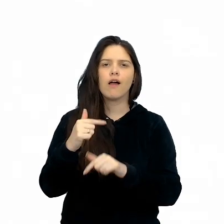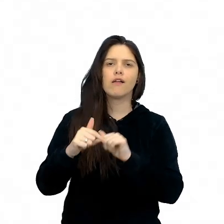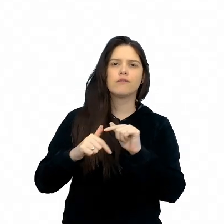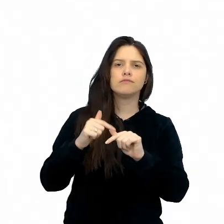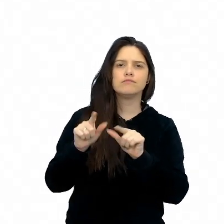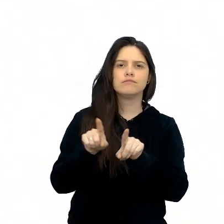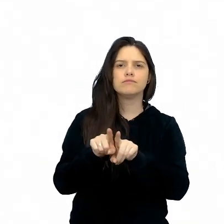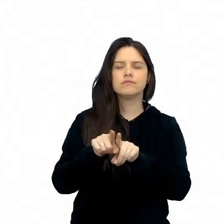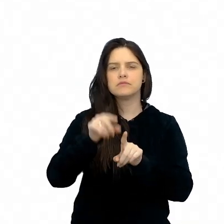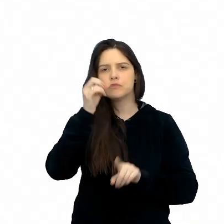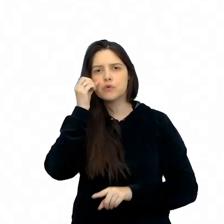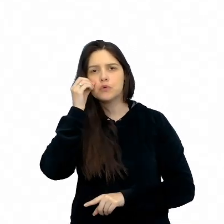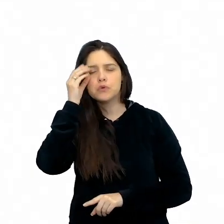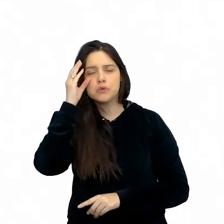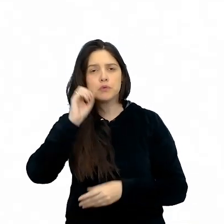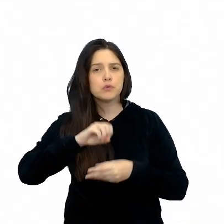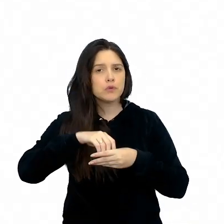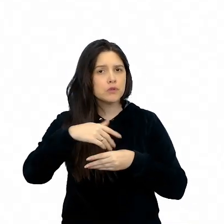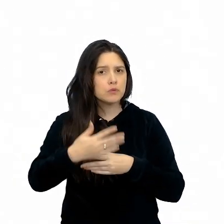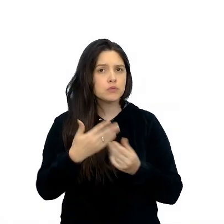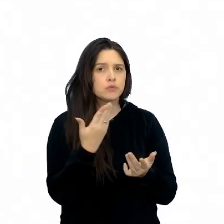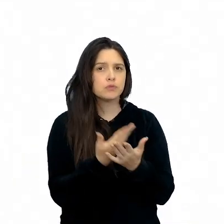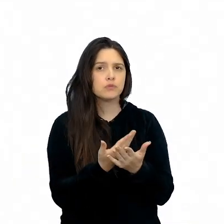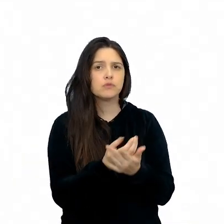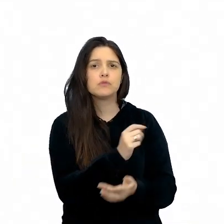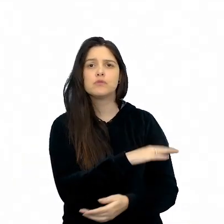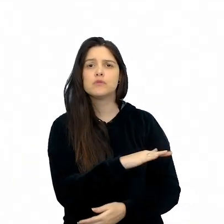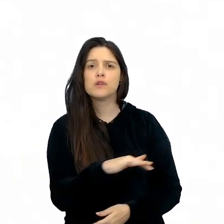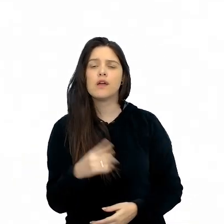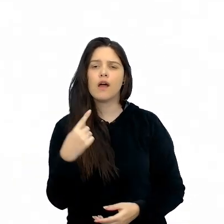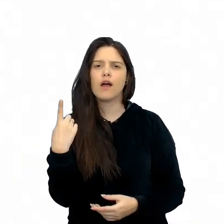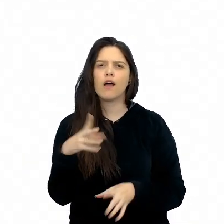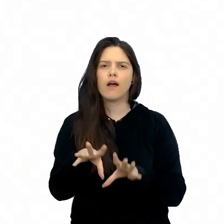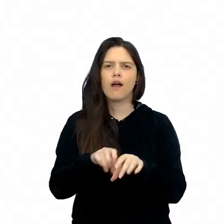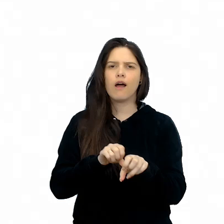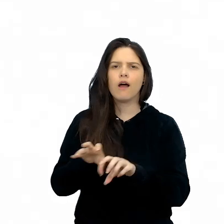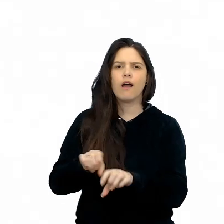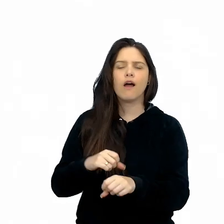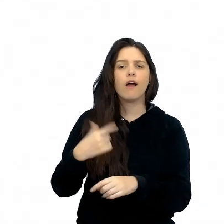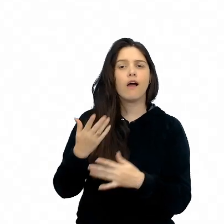com o conhecimento do conteúdo e dos estudantes. Para a próxima formação, tanto de